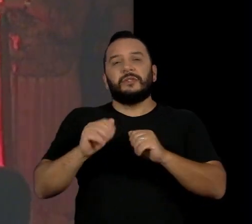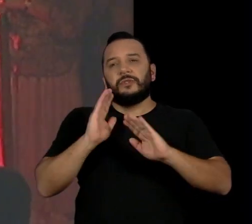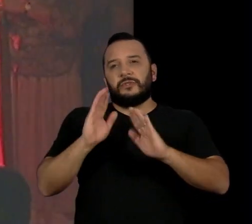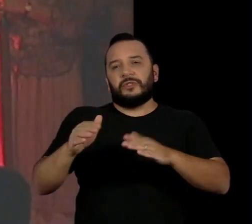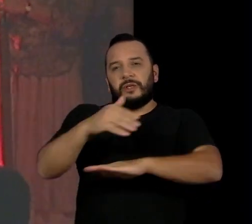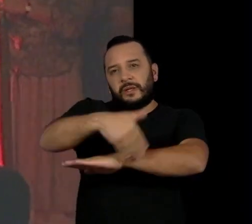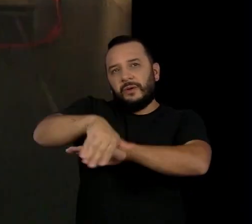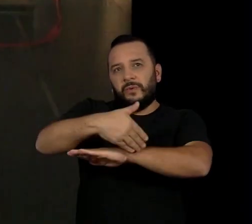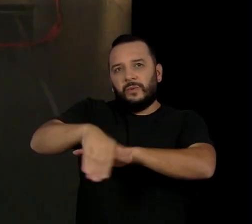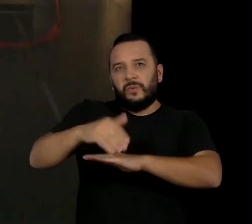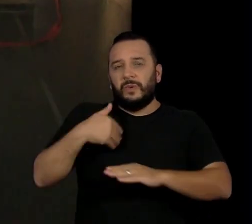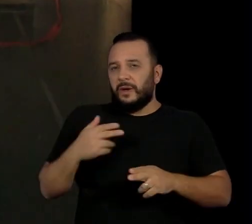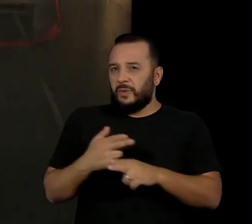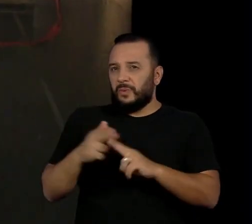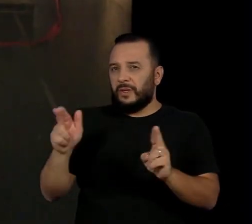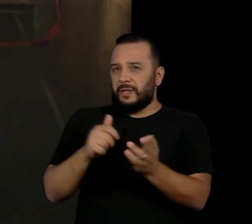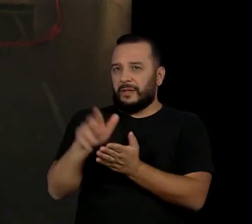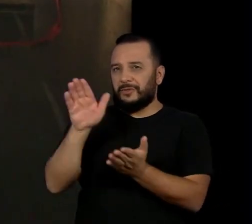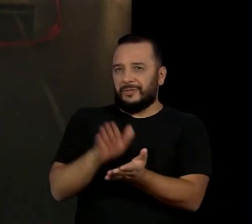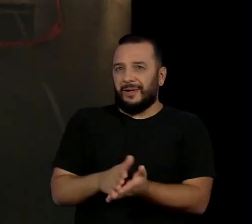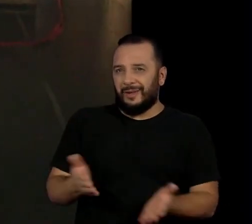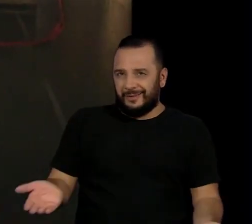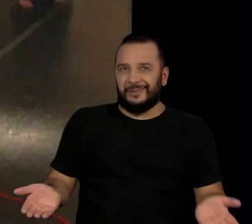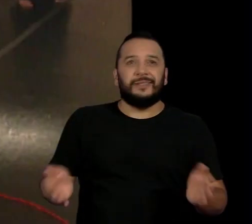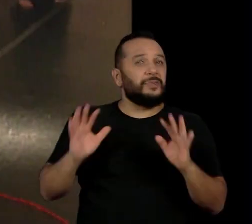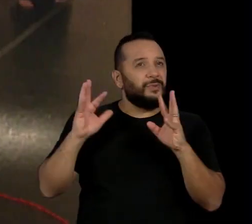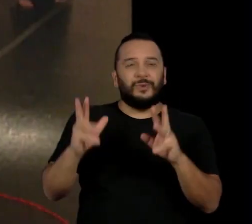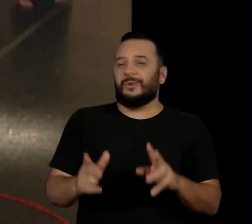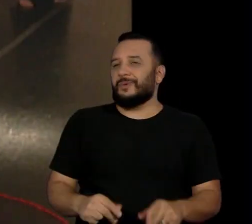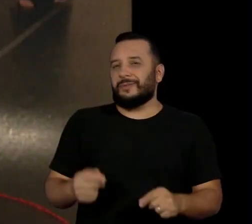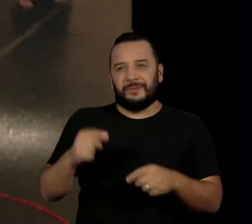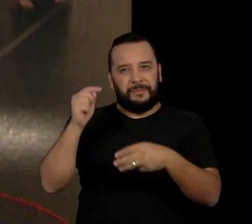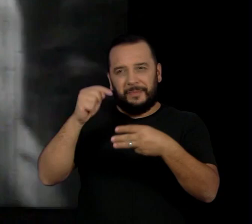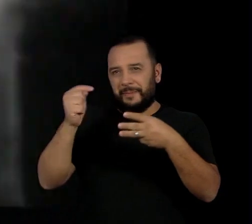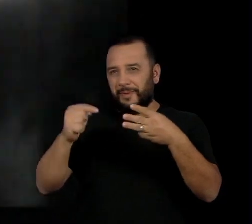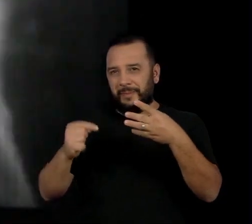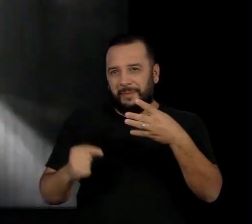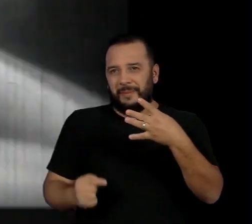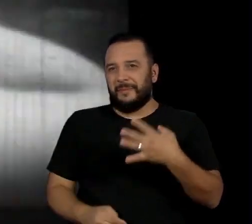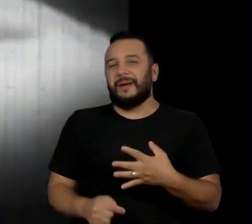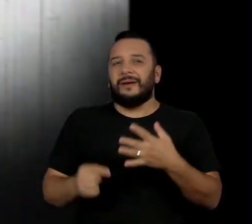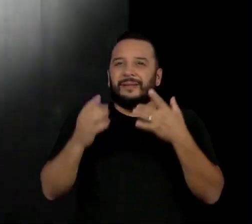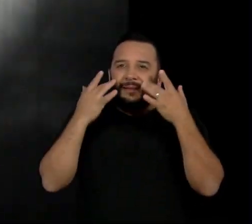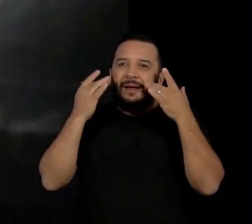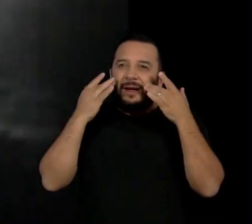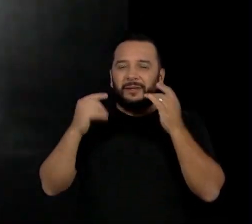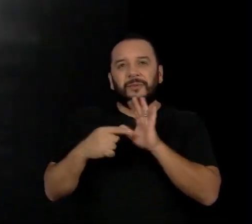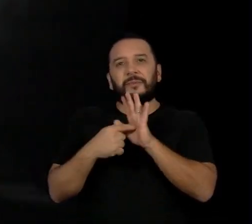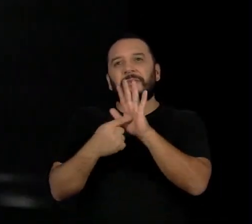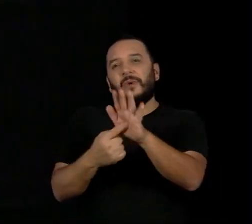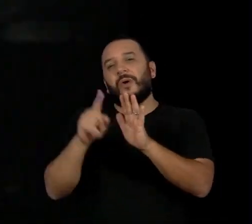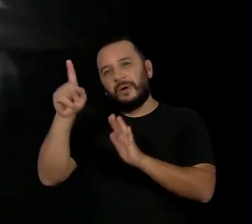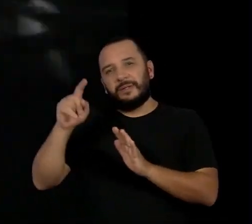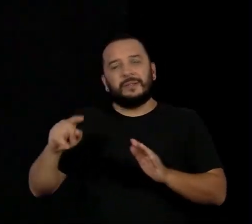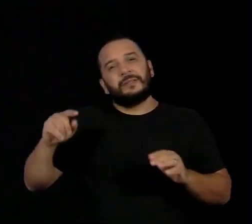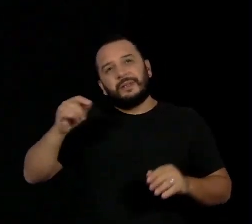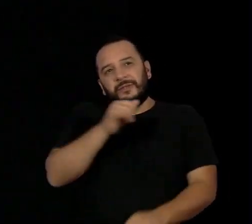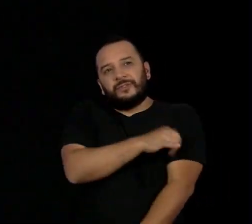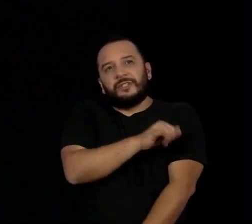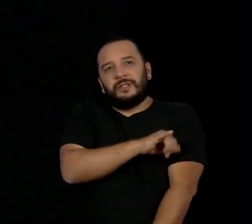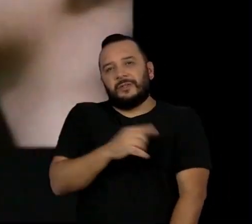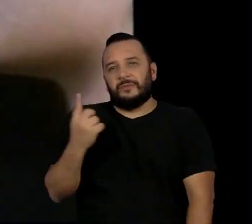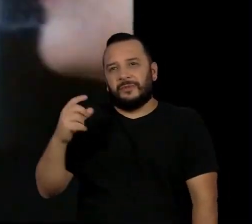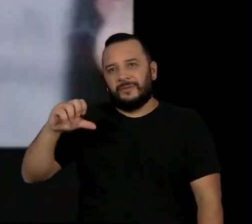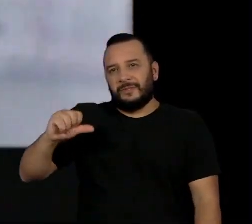Castigada são algumas das suas peças que retratam quase sempre os subúrbios cariocas dos anos 40